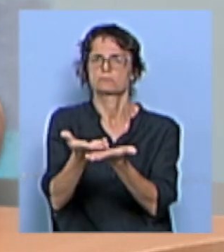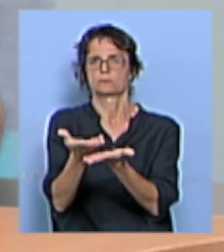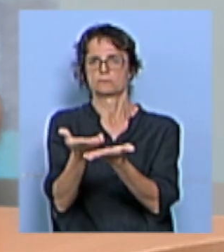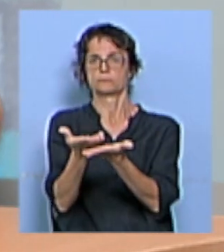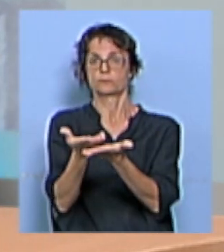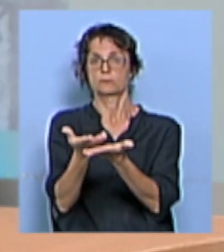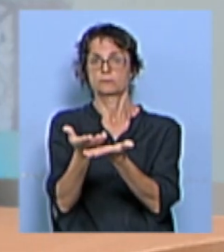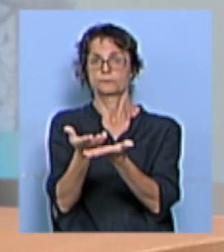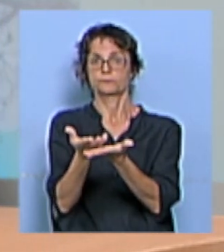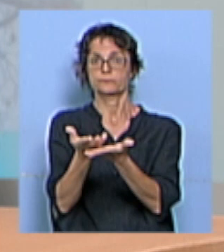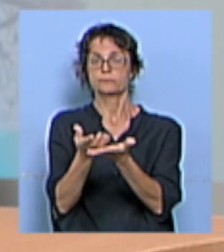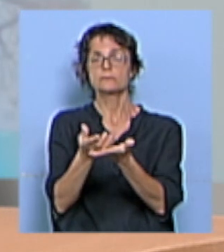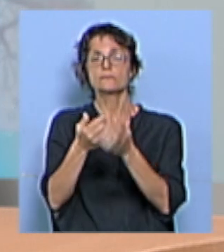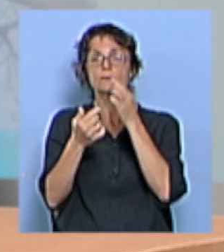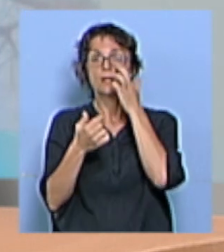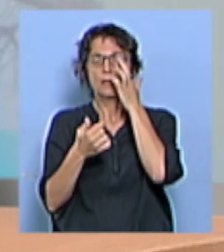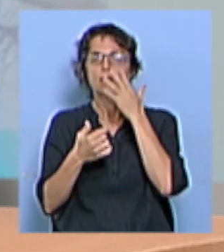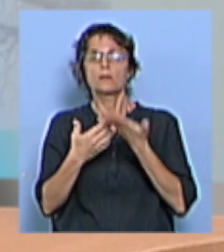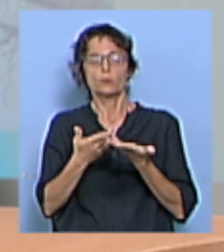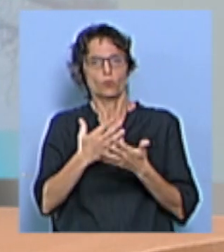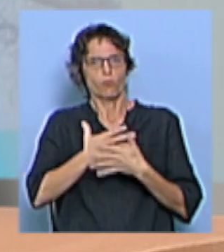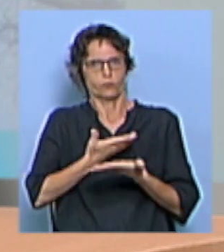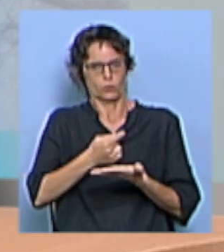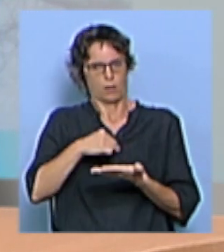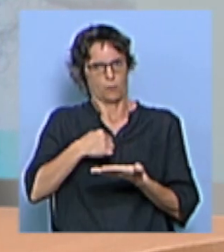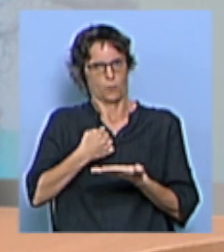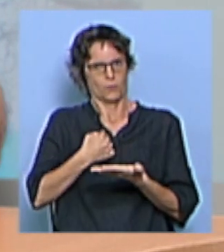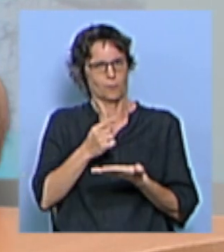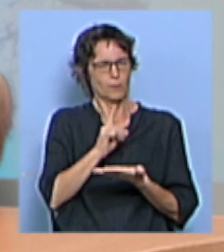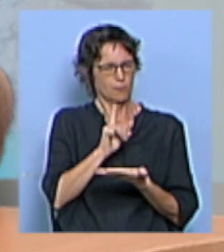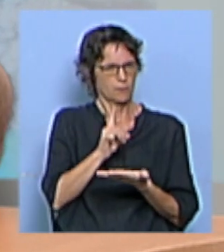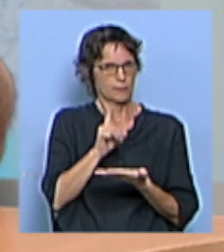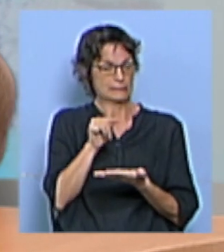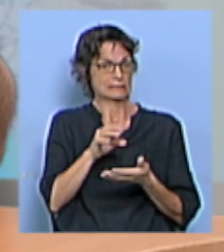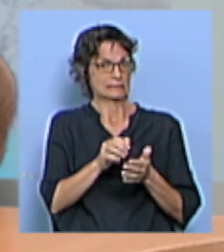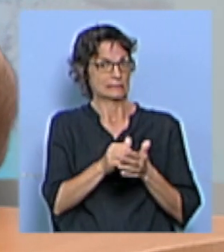assim, não por vontade própria, já vamos aí à questão do Evangelho, mas